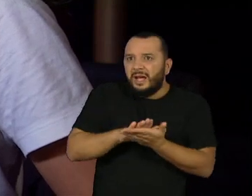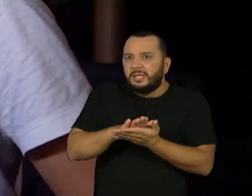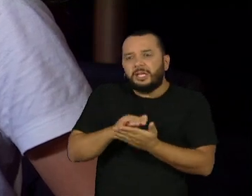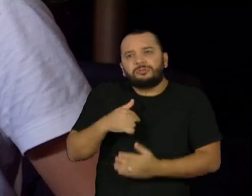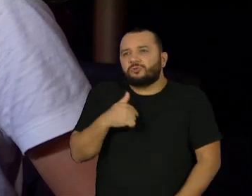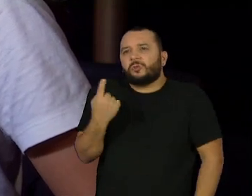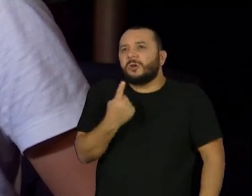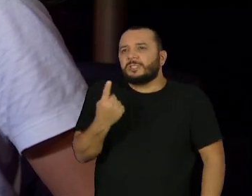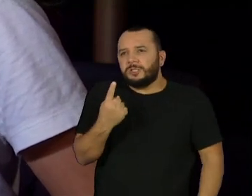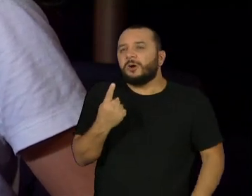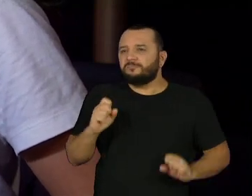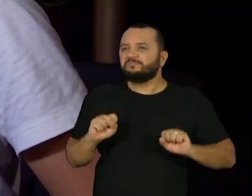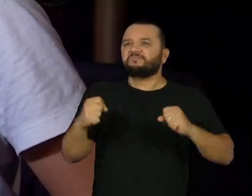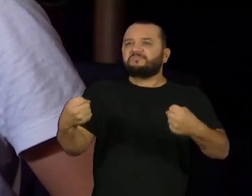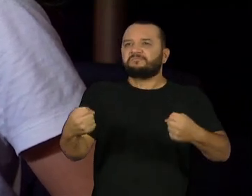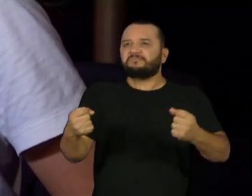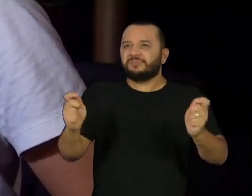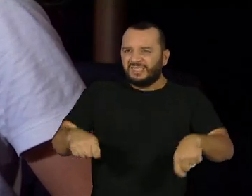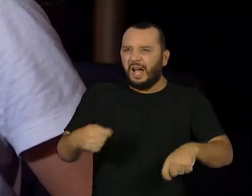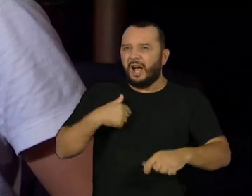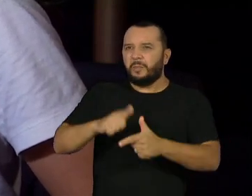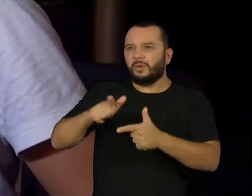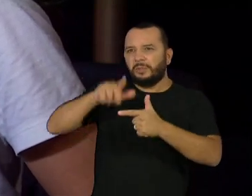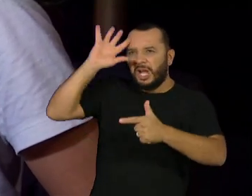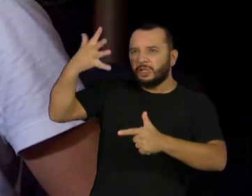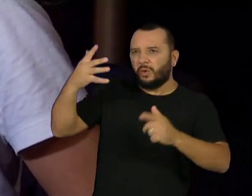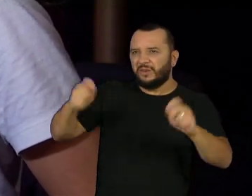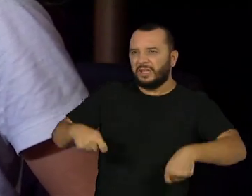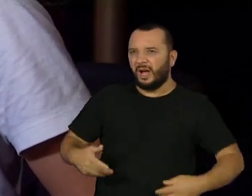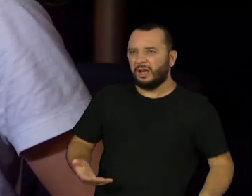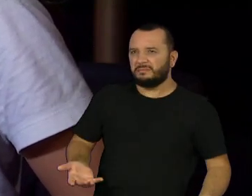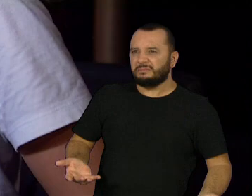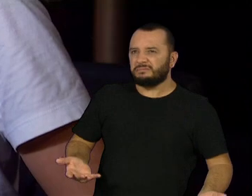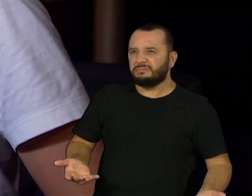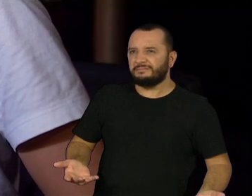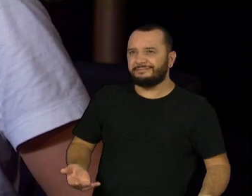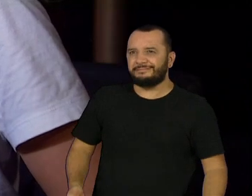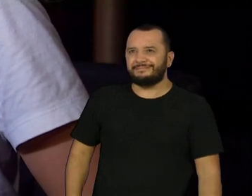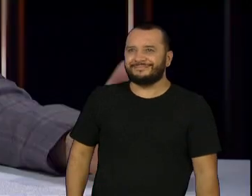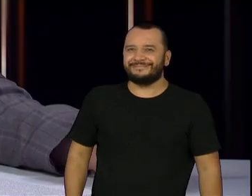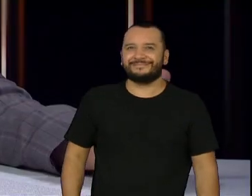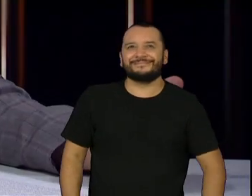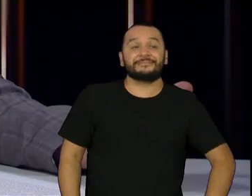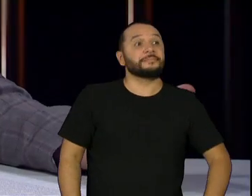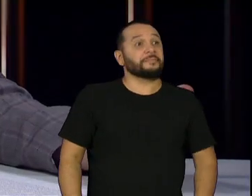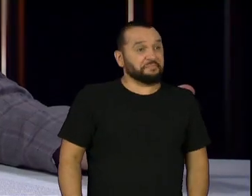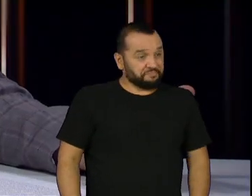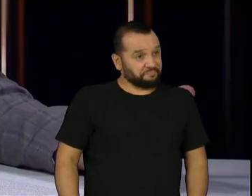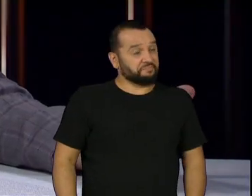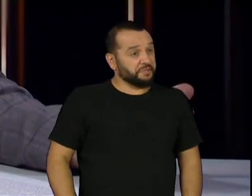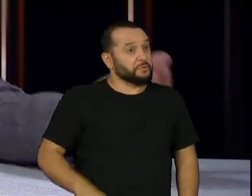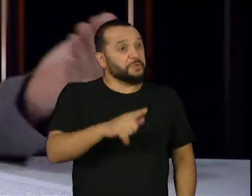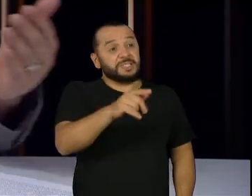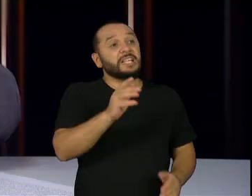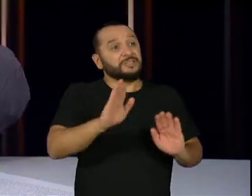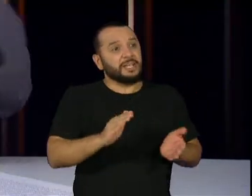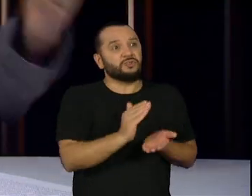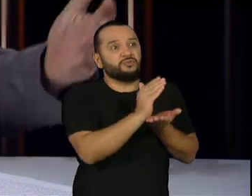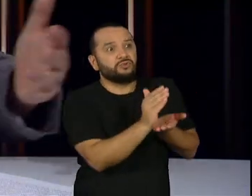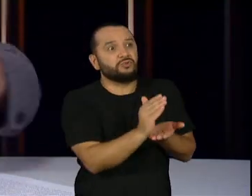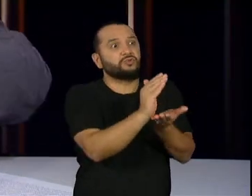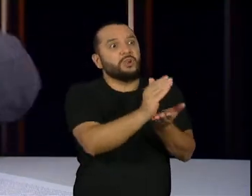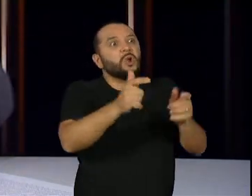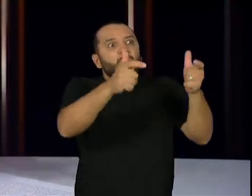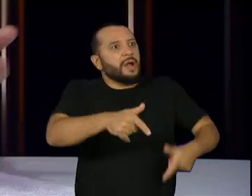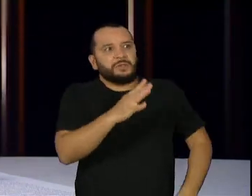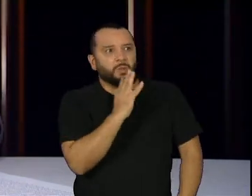a gente consegue resolver os problemas que aparecem. Você chega no desconhecido, inclusive, né? Nos